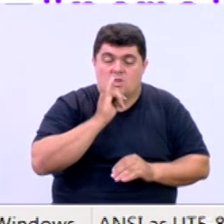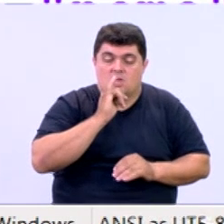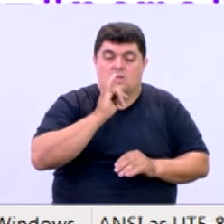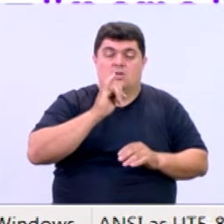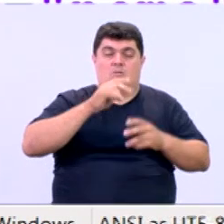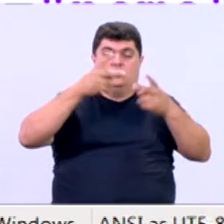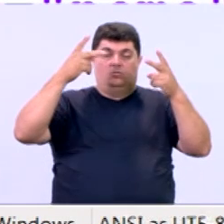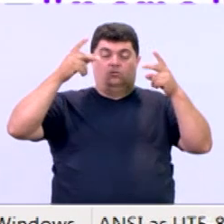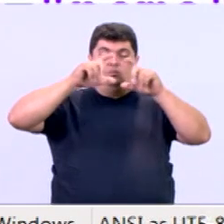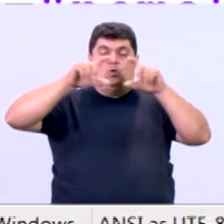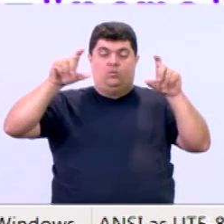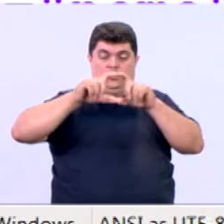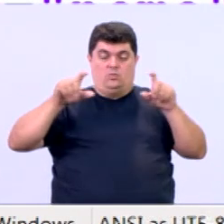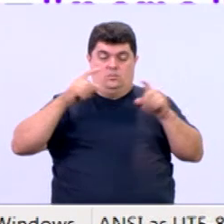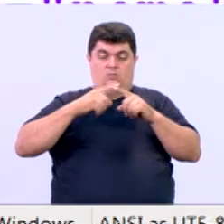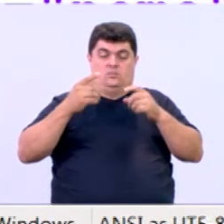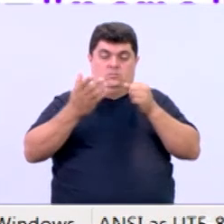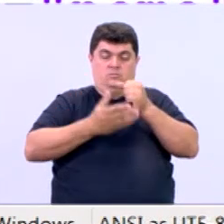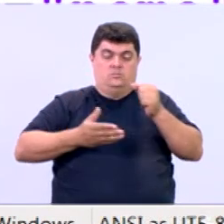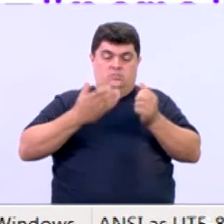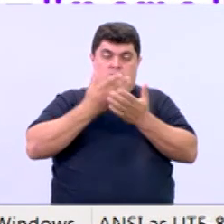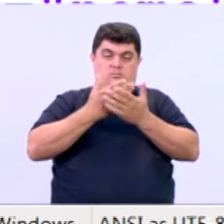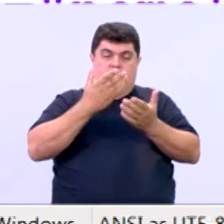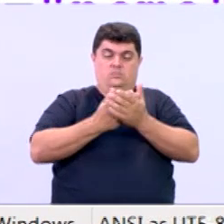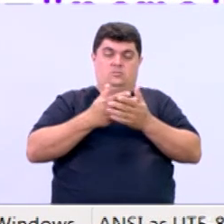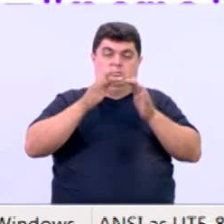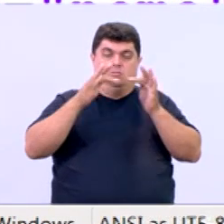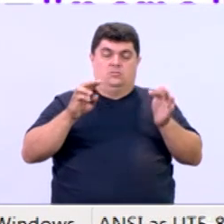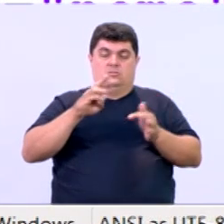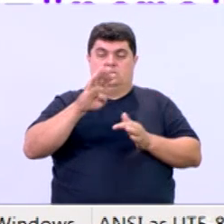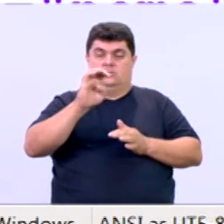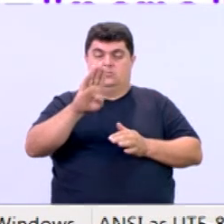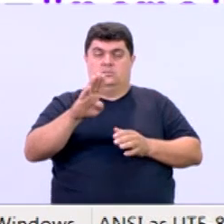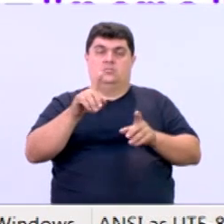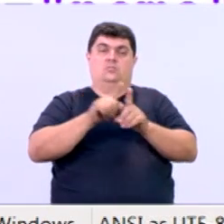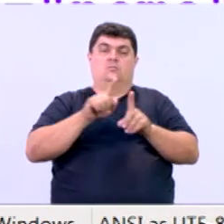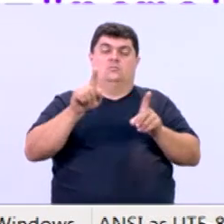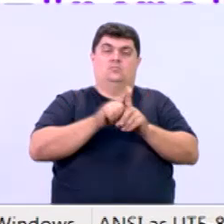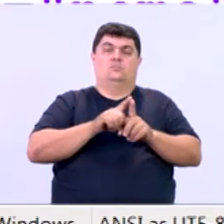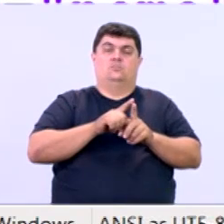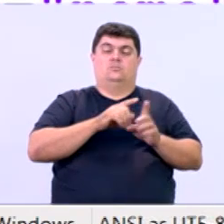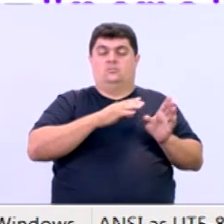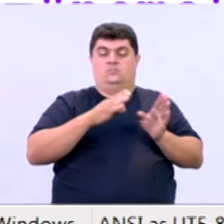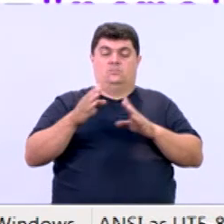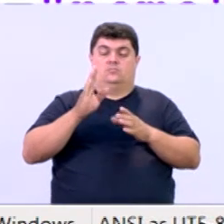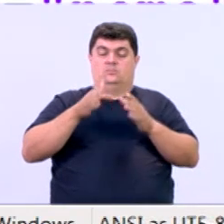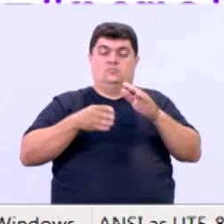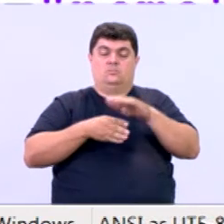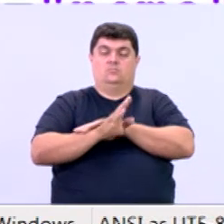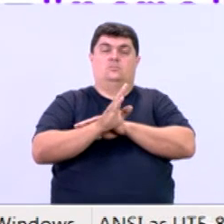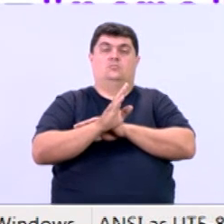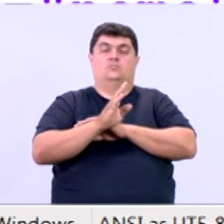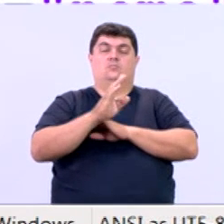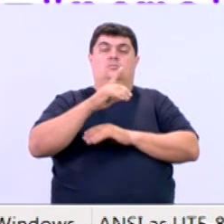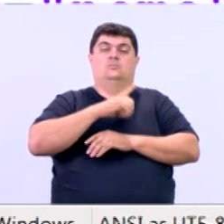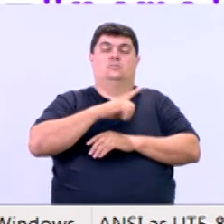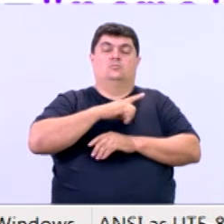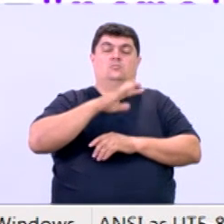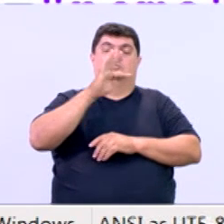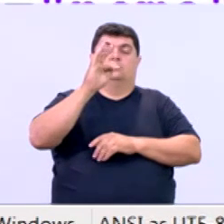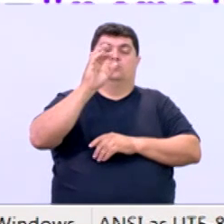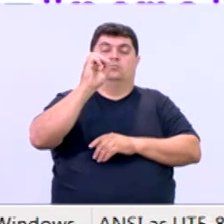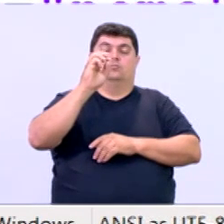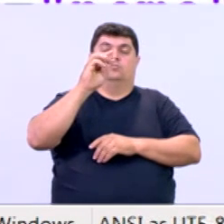formulário da aula de Fundamentos de Desenvolvimento Web. E depois disso, nós já entramos diretamente com o